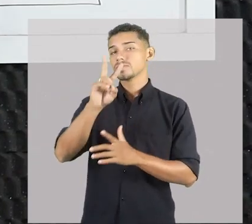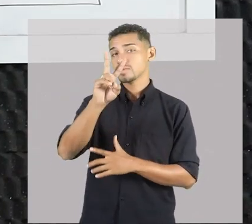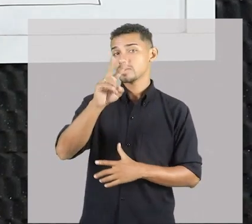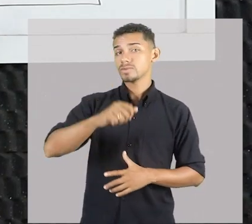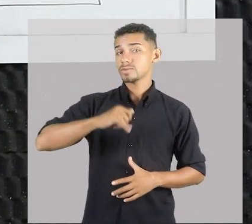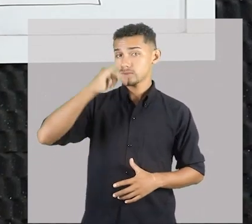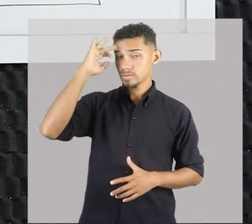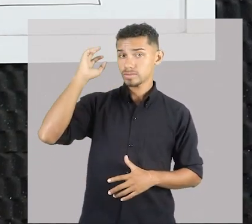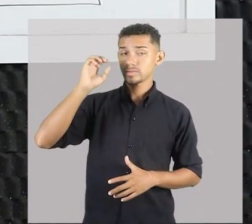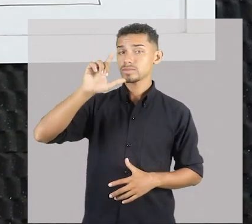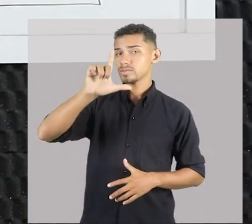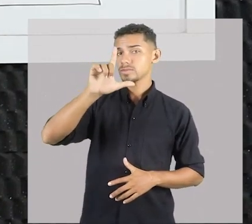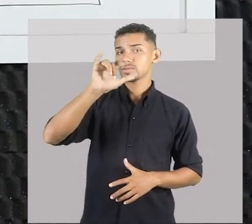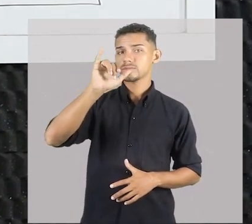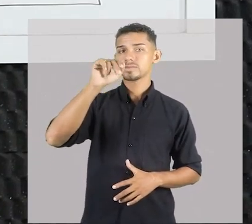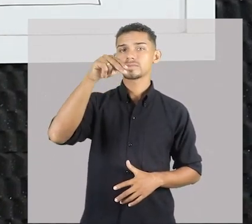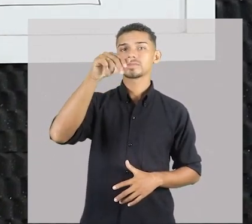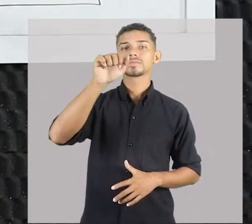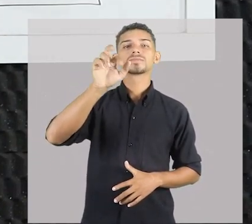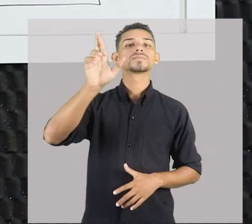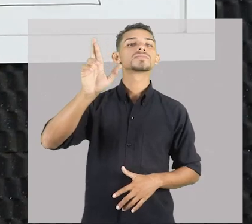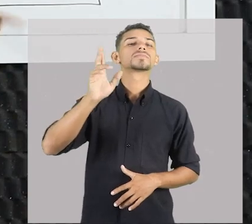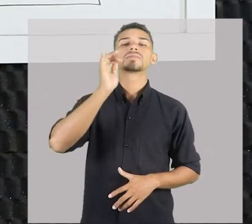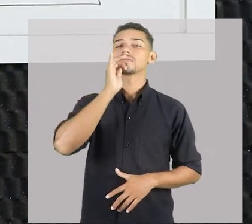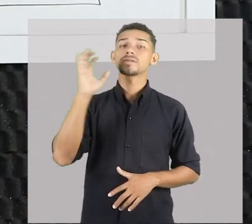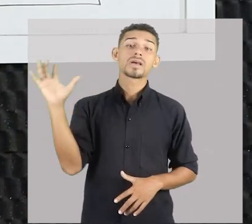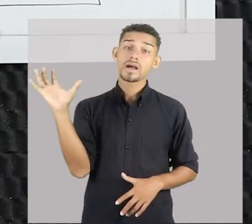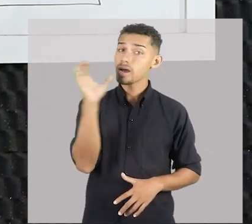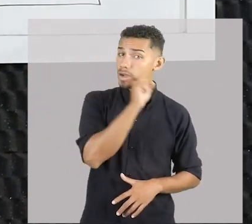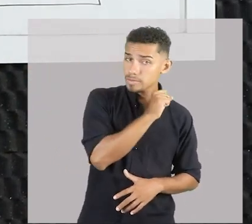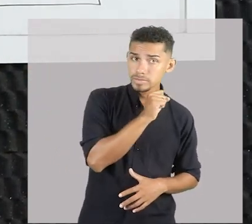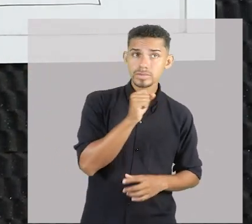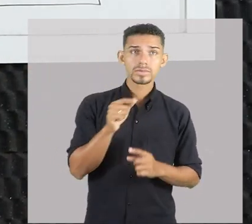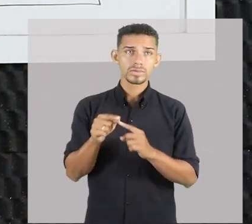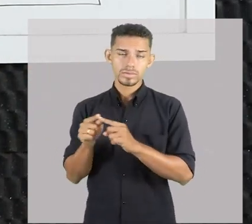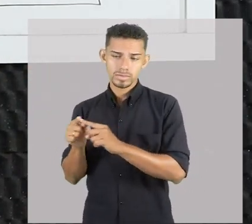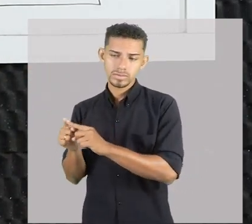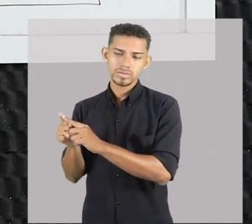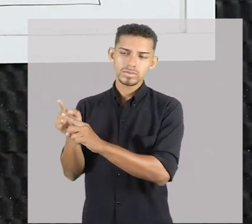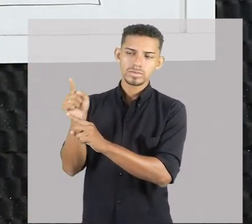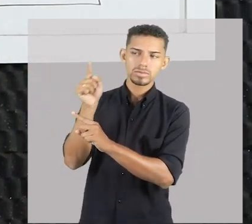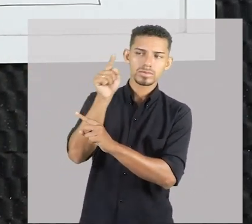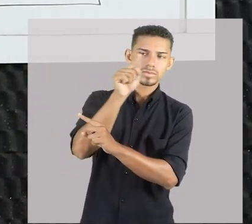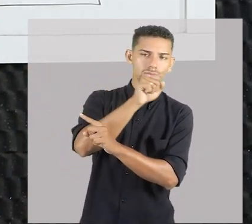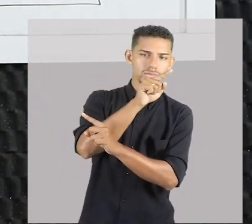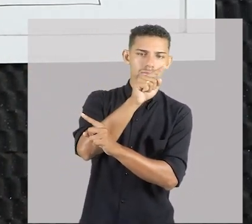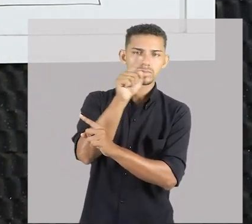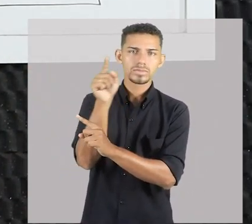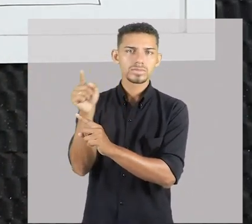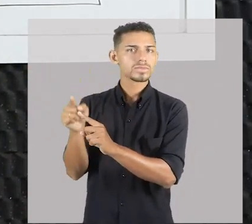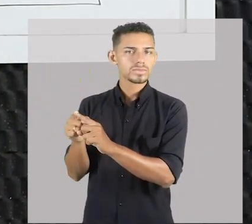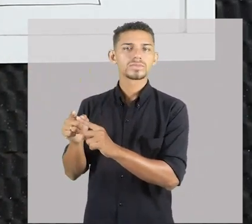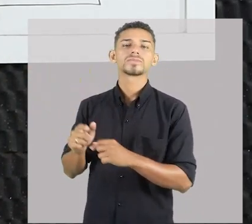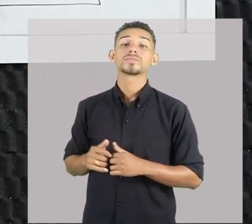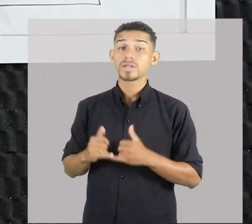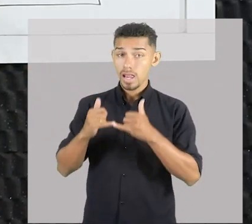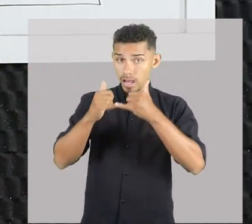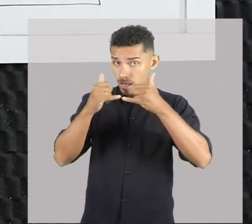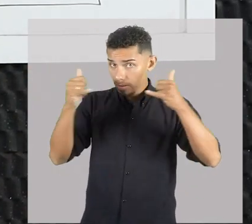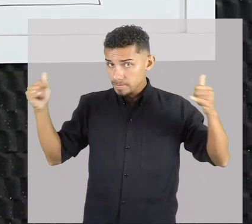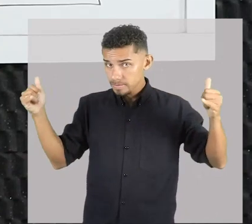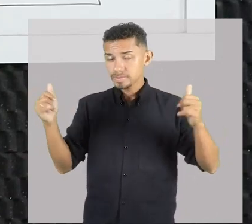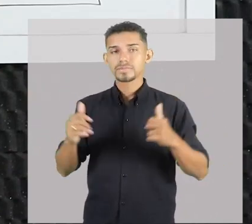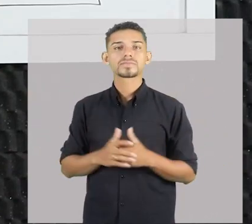falei pela terceira vez agora, é a rapidez com que percorre a linha, que é esse espaço percorrido. E a